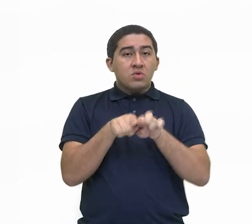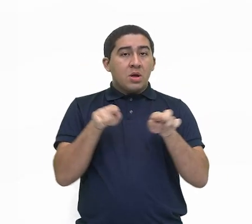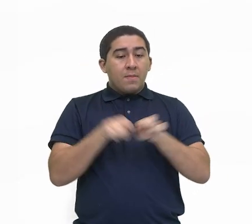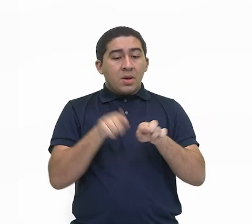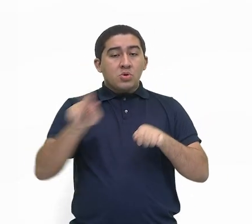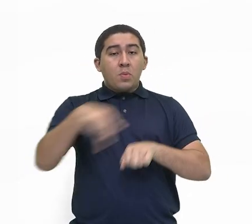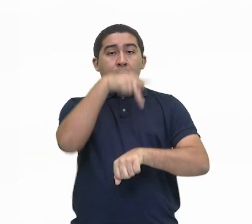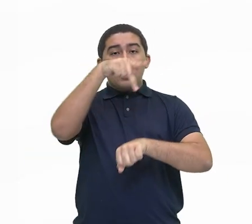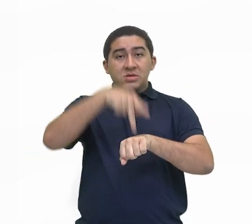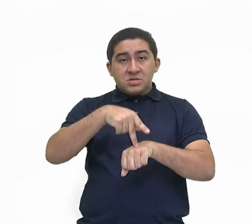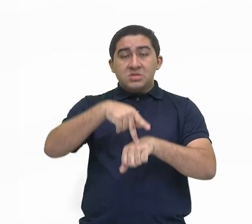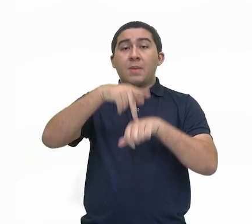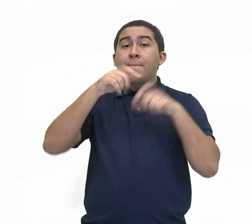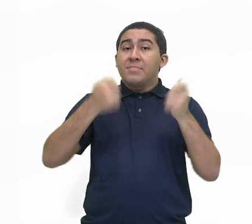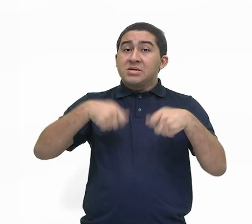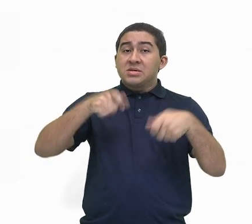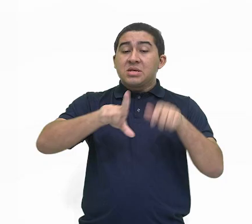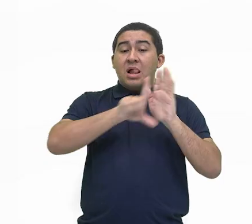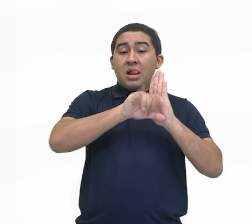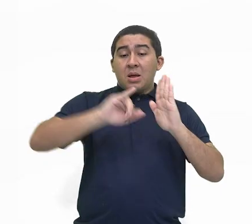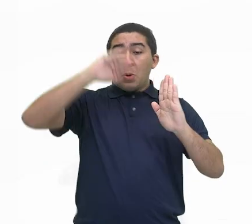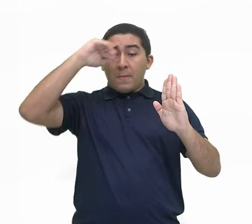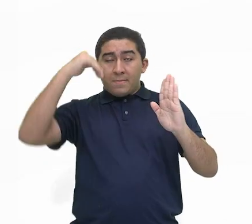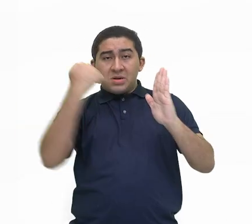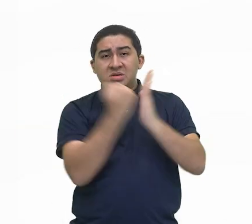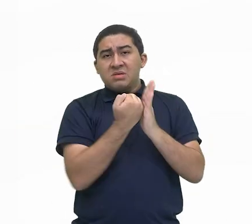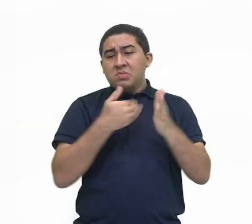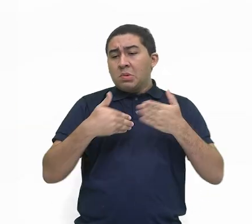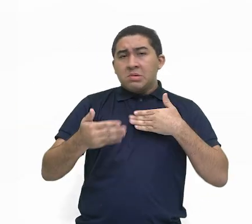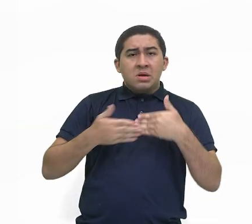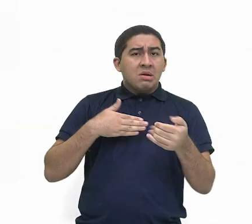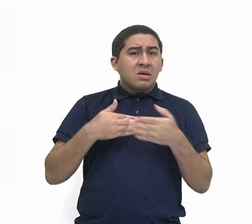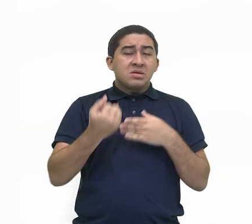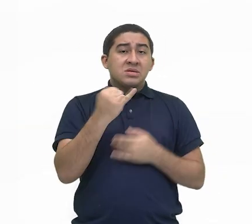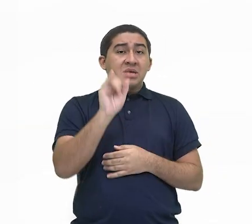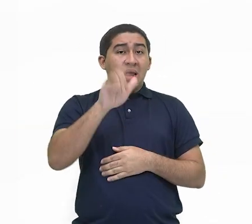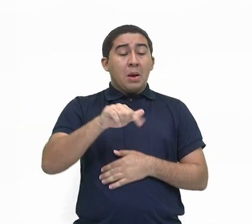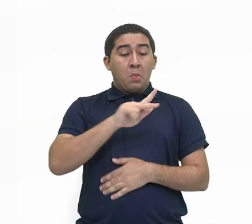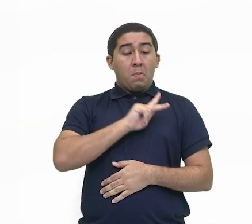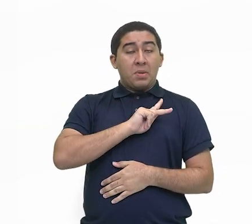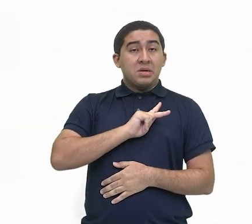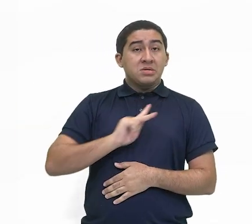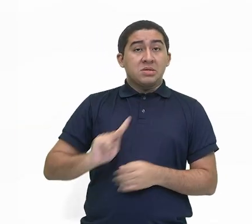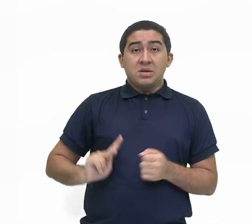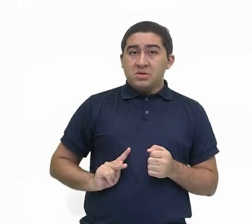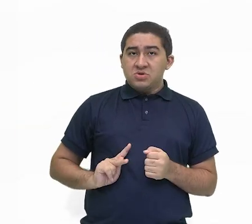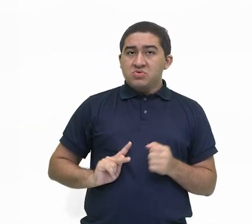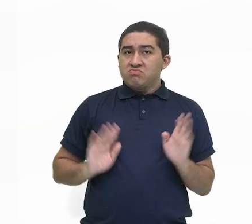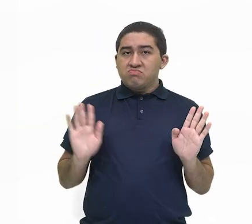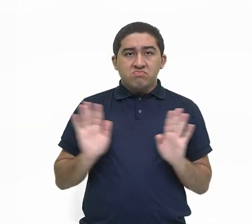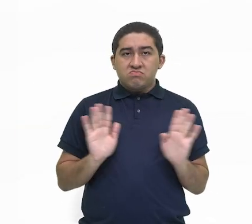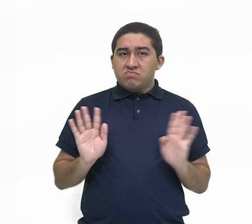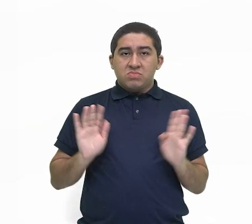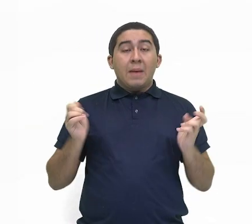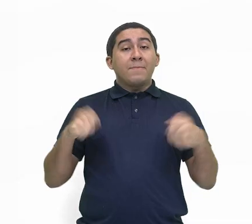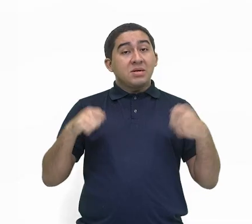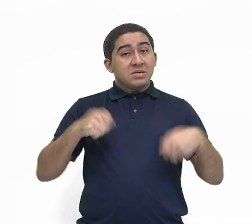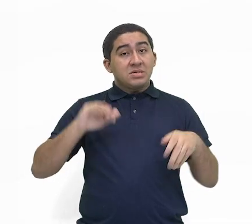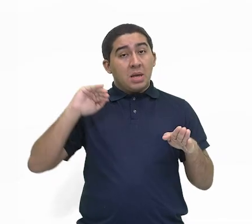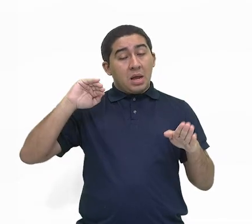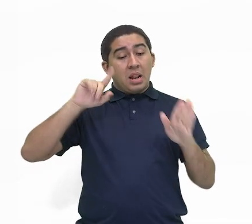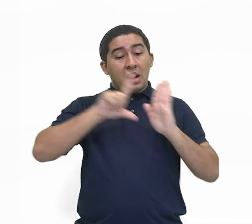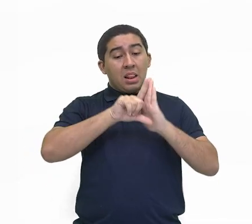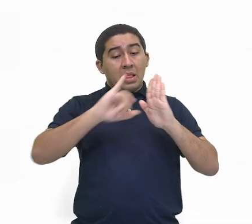país, está sujeito à lei. Não interessa se ele é o presidente da República. Ele tem que cumprir as